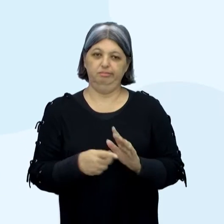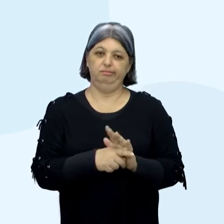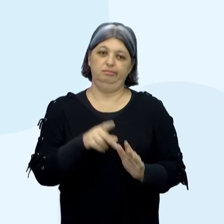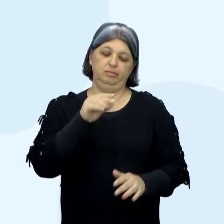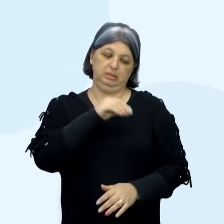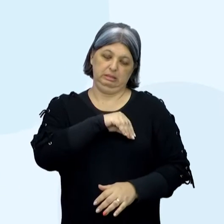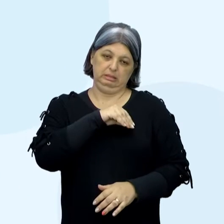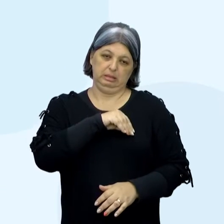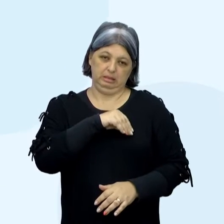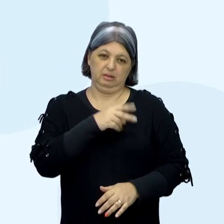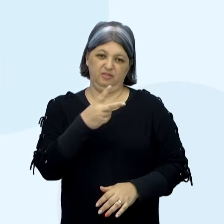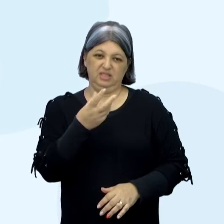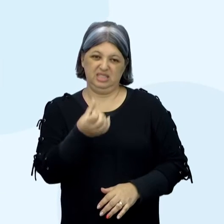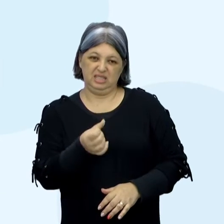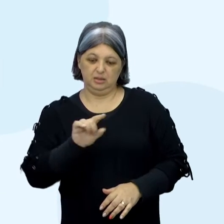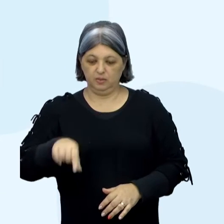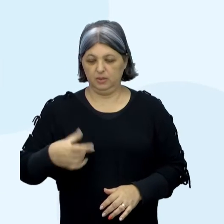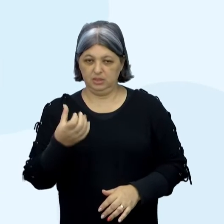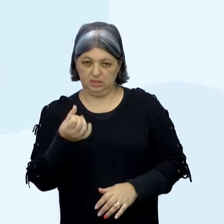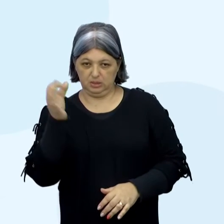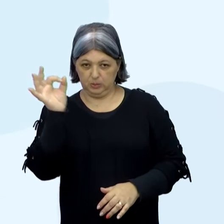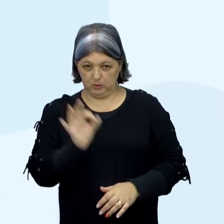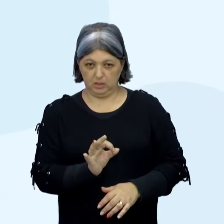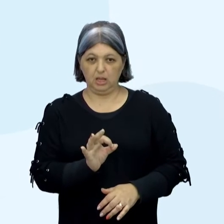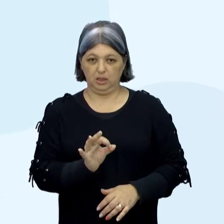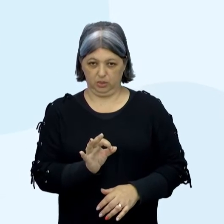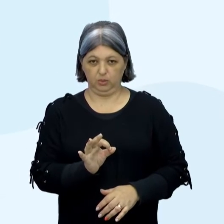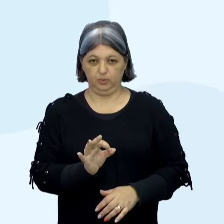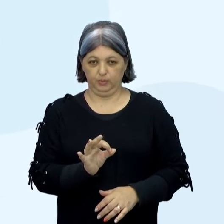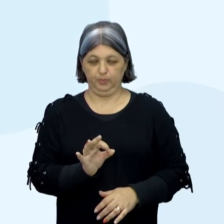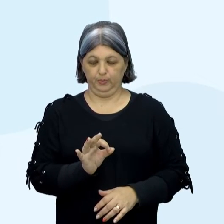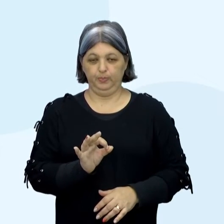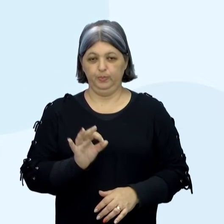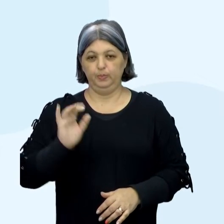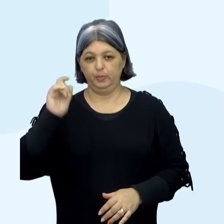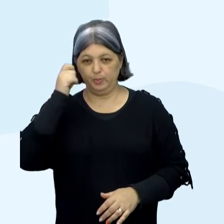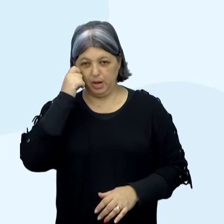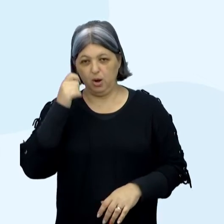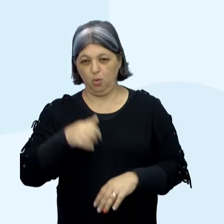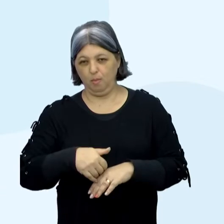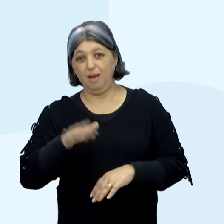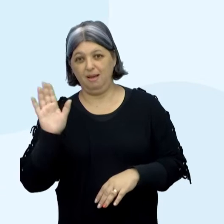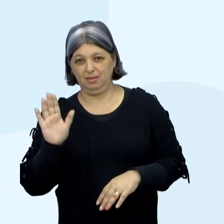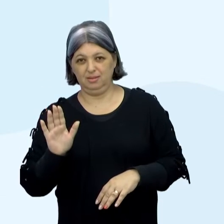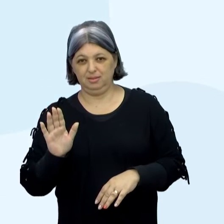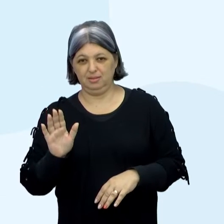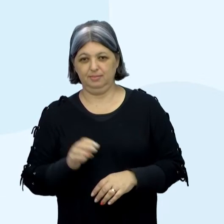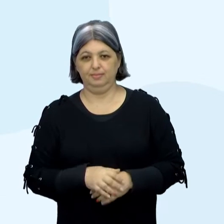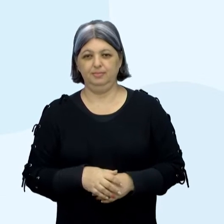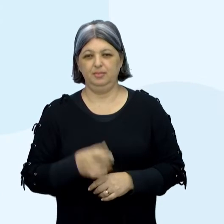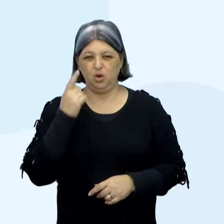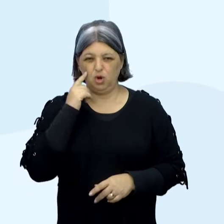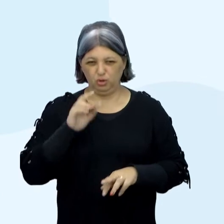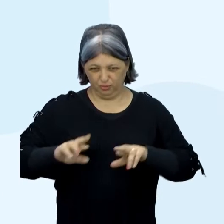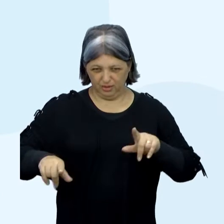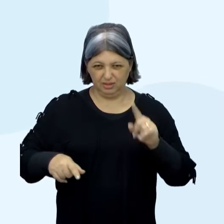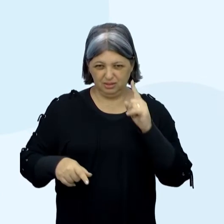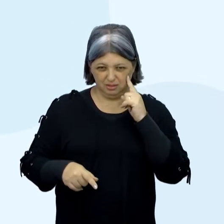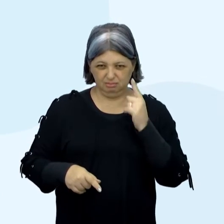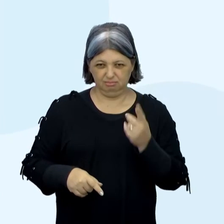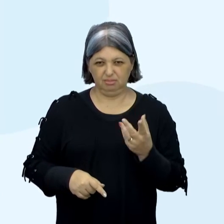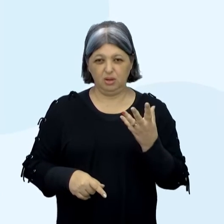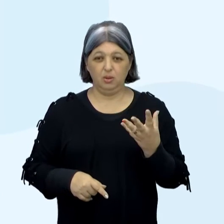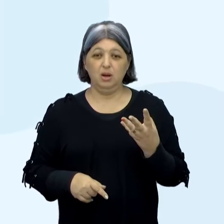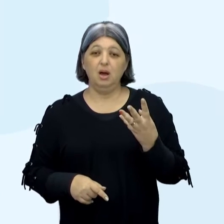mínimo, considerado 26,6% dos atletas brancos, enquanto, olhem a diferença,